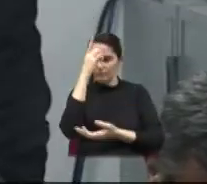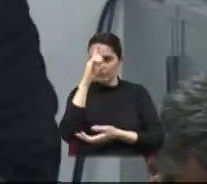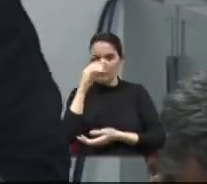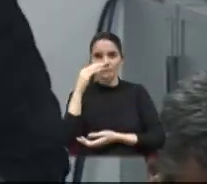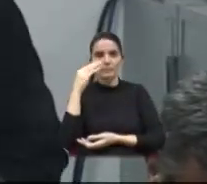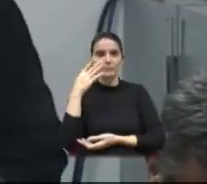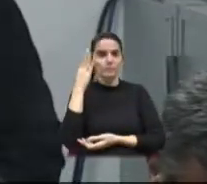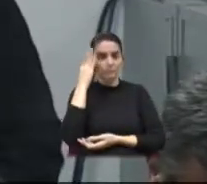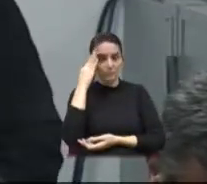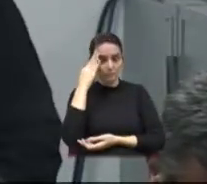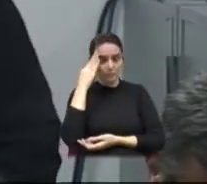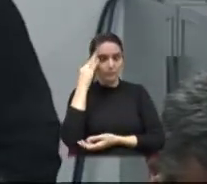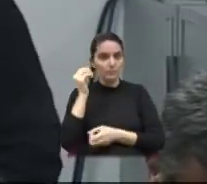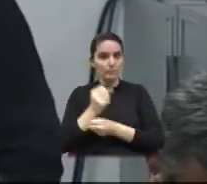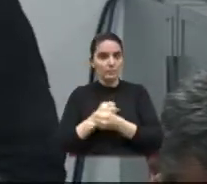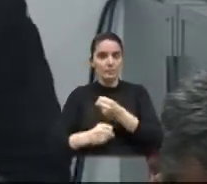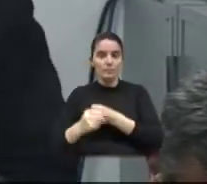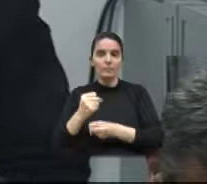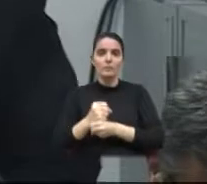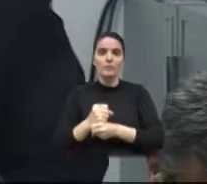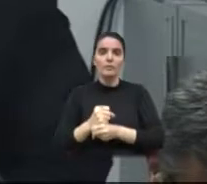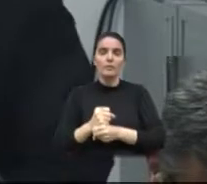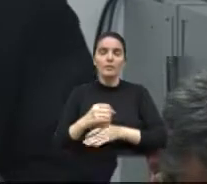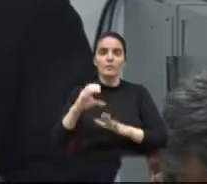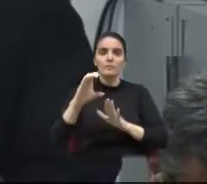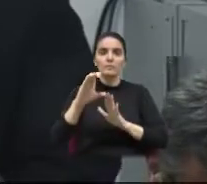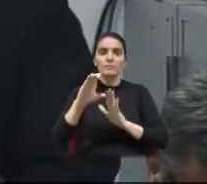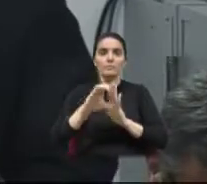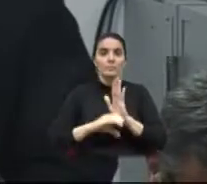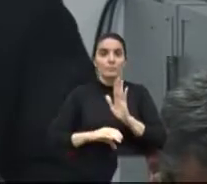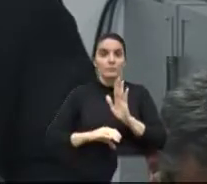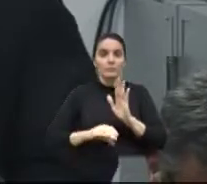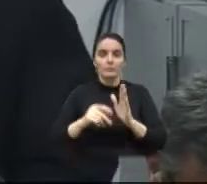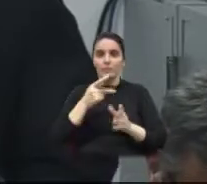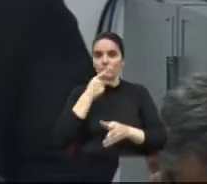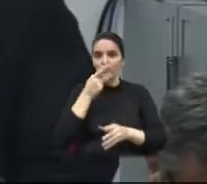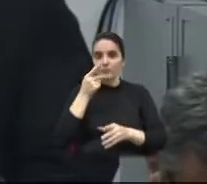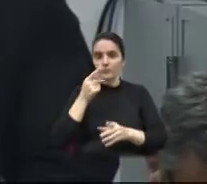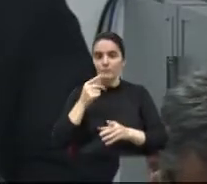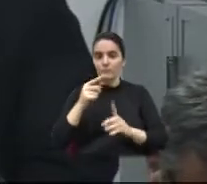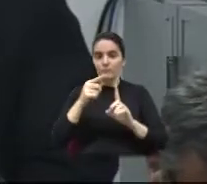passado, que a Constituição nossa diz que a concepção se diz